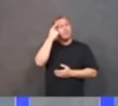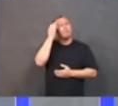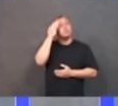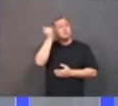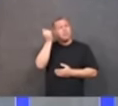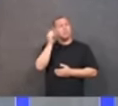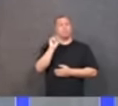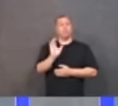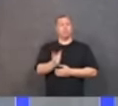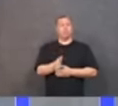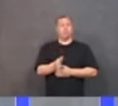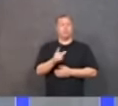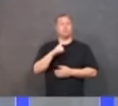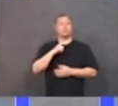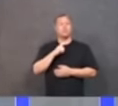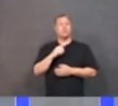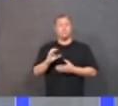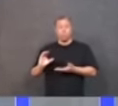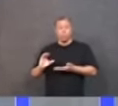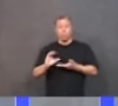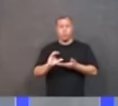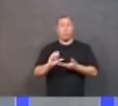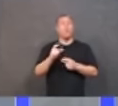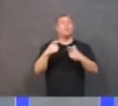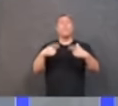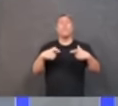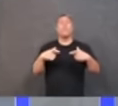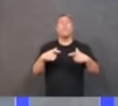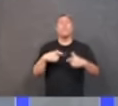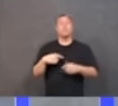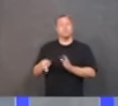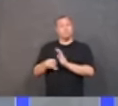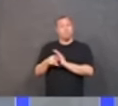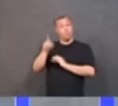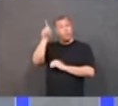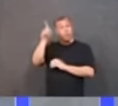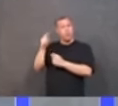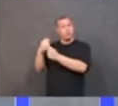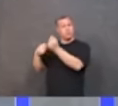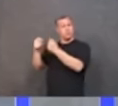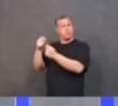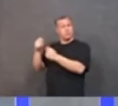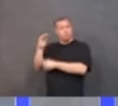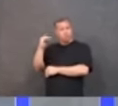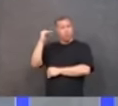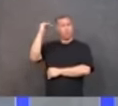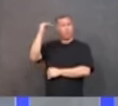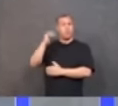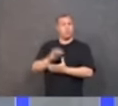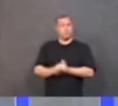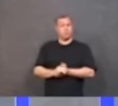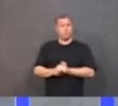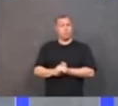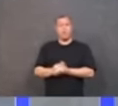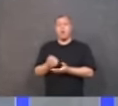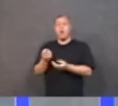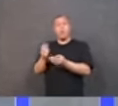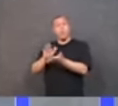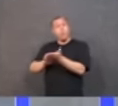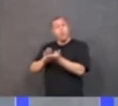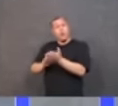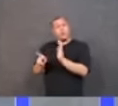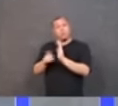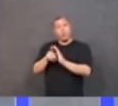nossos recursos, elas ficam concentradas dentro da administração superior, quer dizer, esses recursos, eles são geridos pela administração